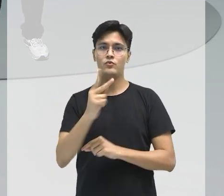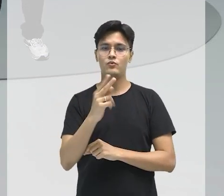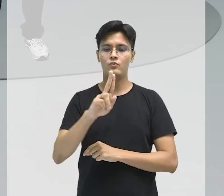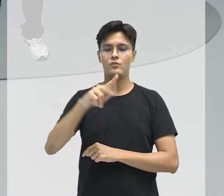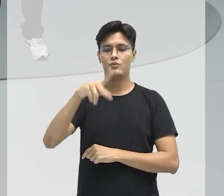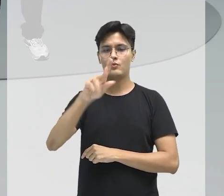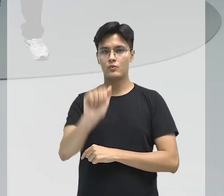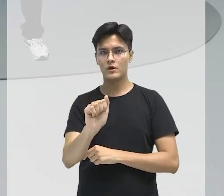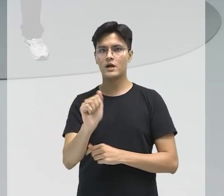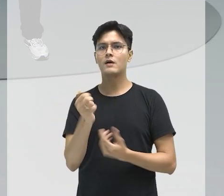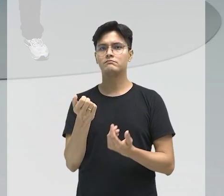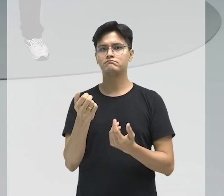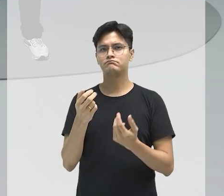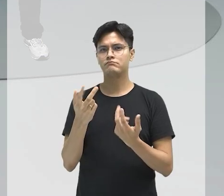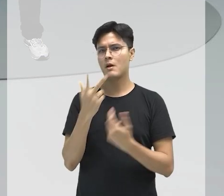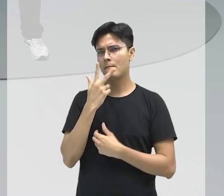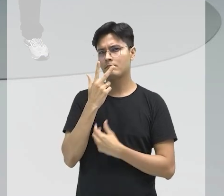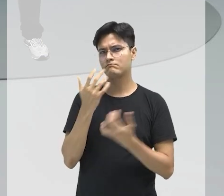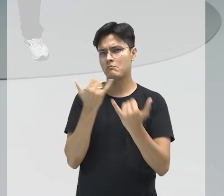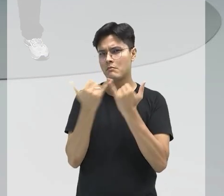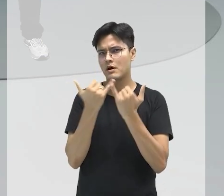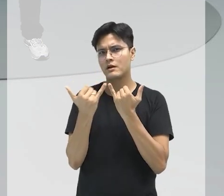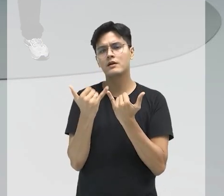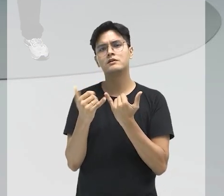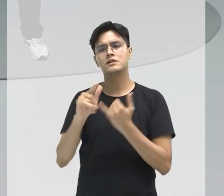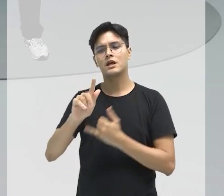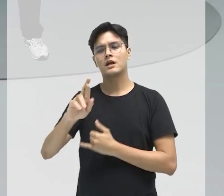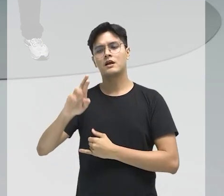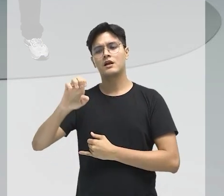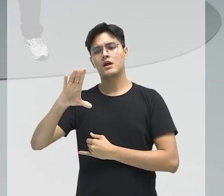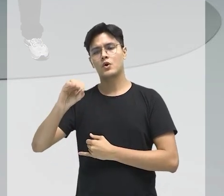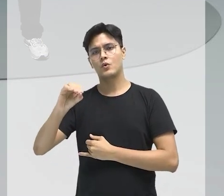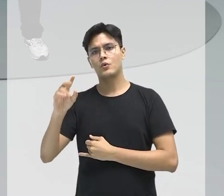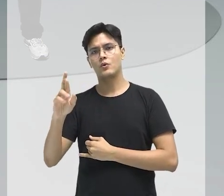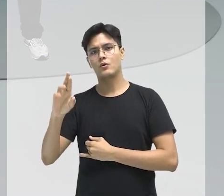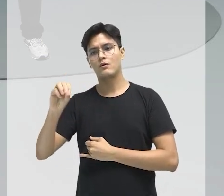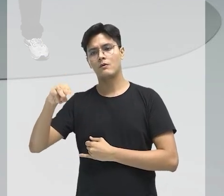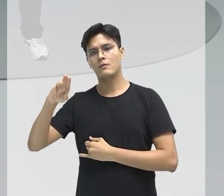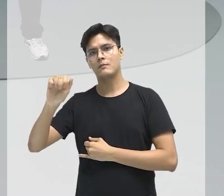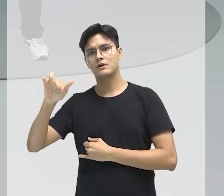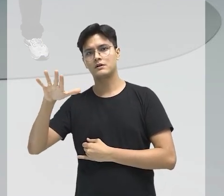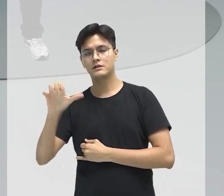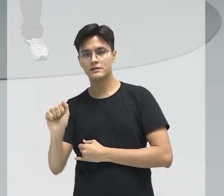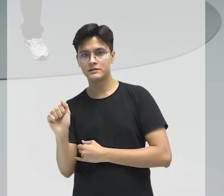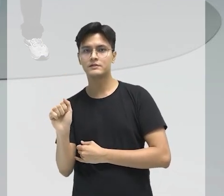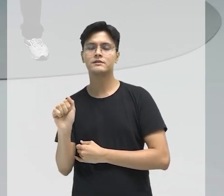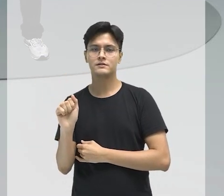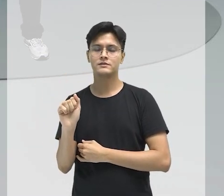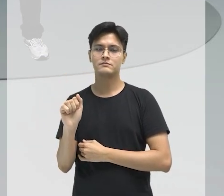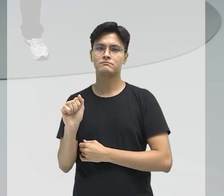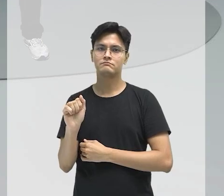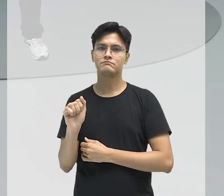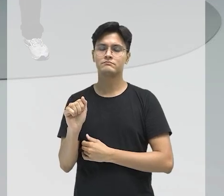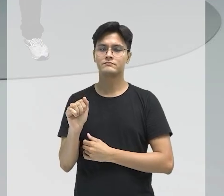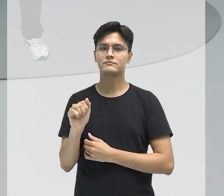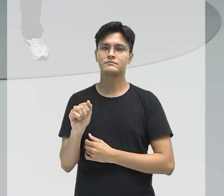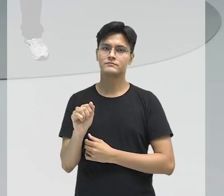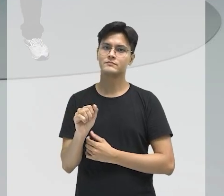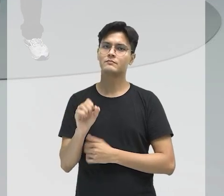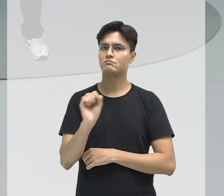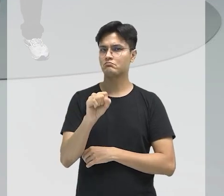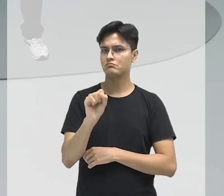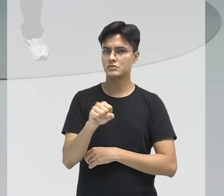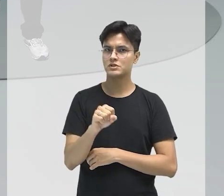com a luta greco-romana, né? Quem sabe lutar greco-romano vai querer ver isso aí? Ou a luta livre? Sim,